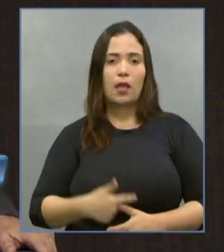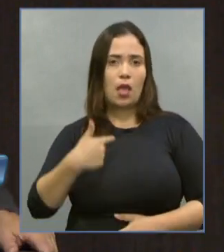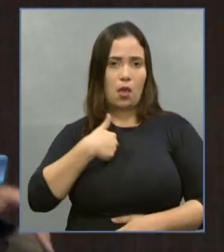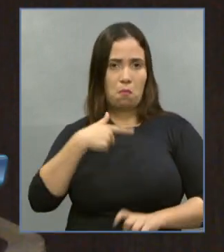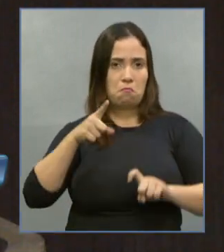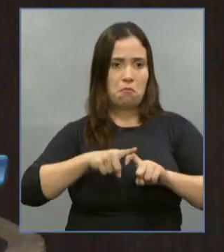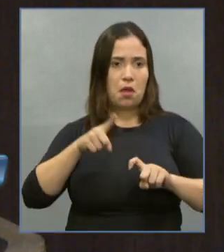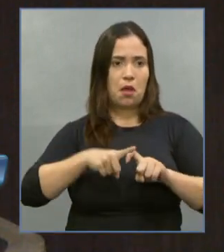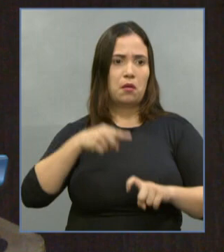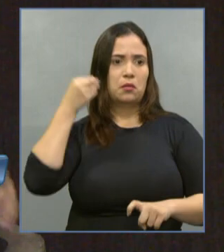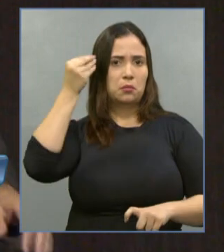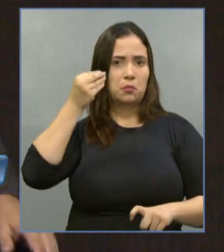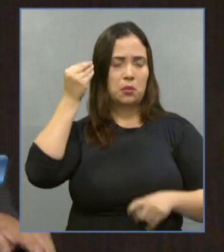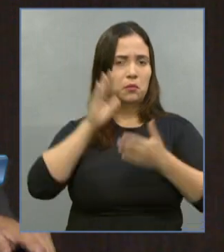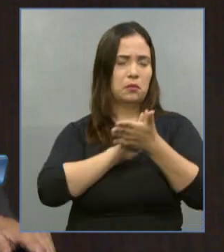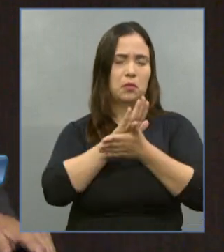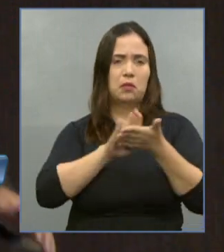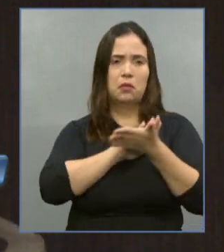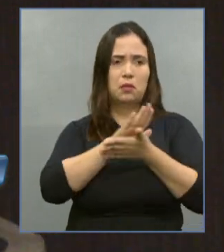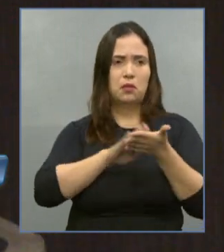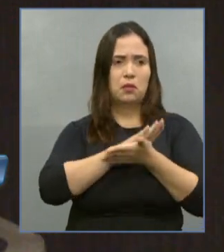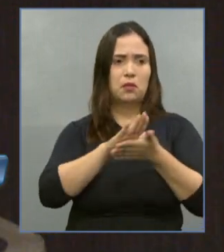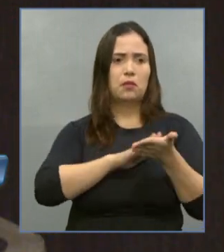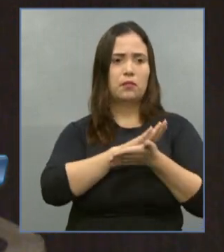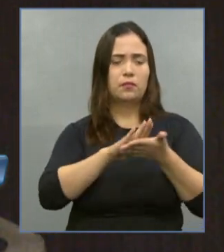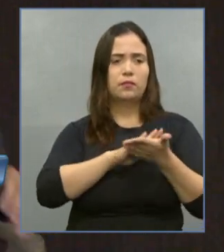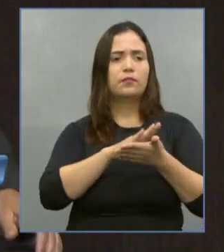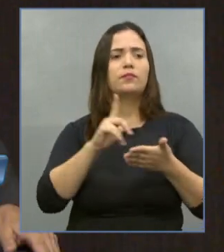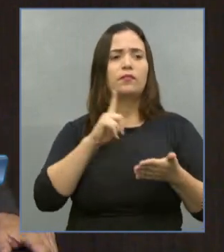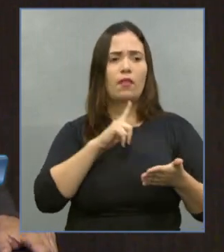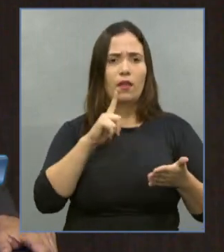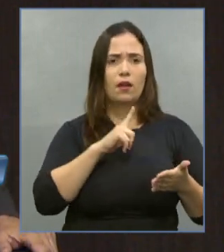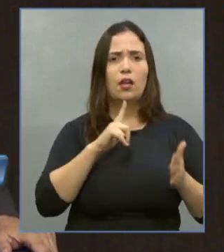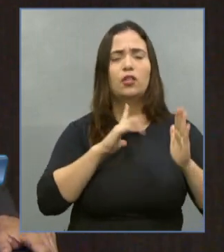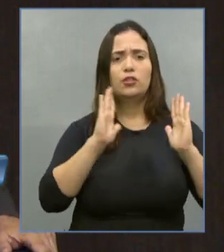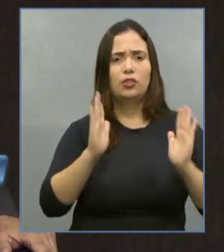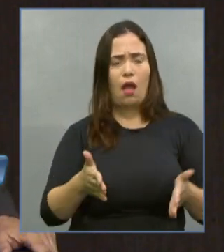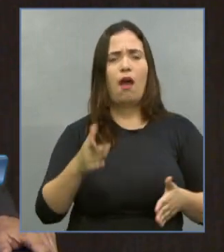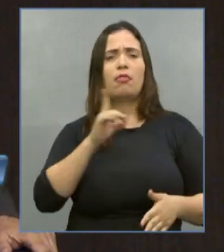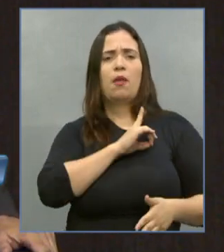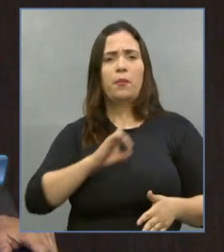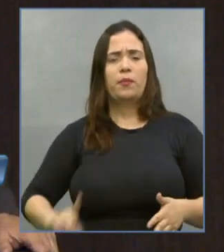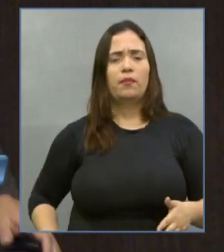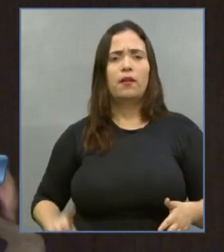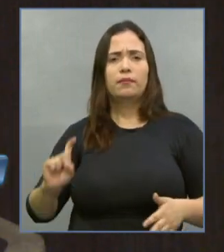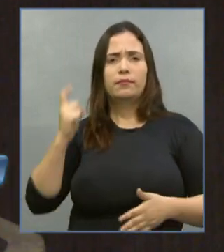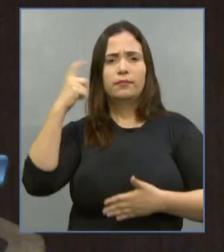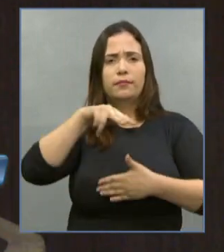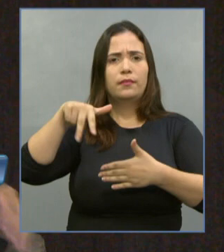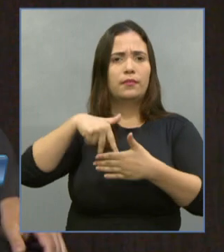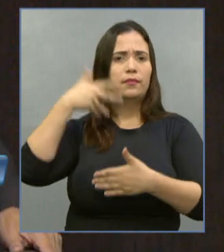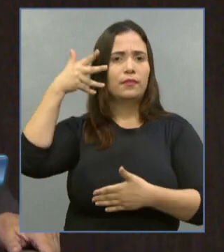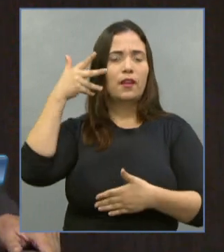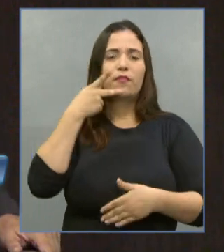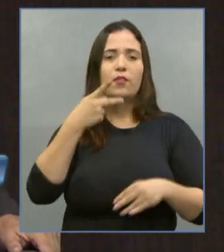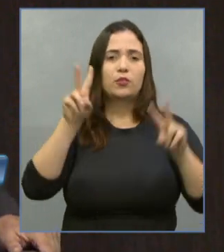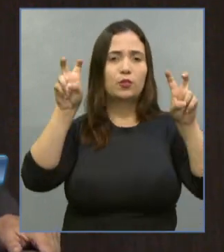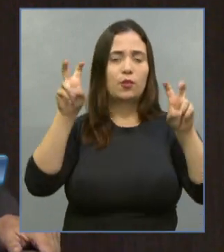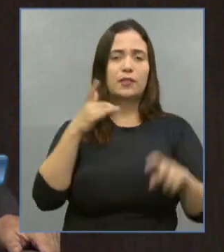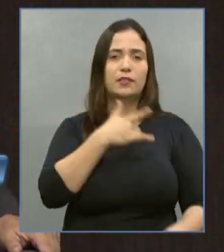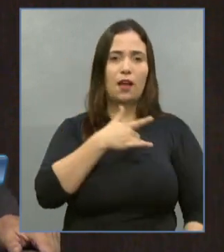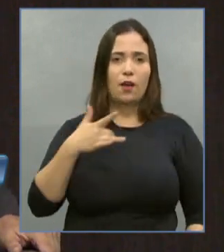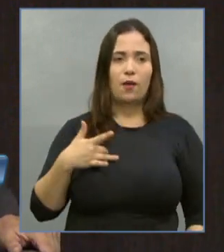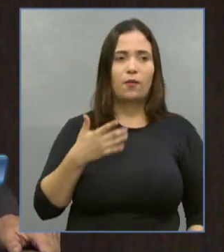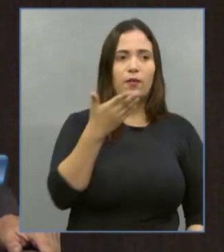médico, inclusive aqui vários deputados já ocuparam a tribuna da casa para falar de saúde hoje, o deputado Silvano acabou de